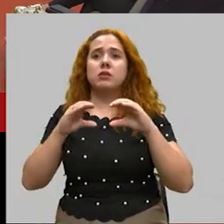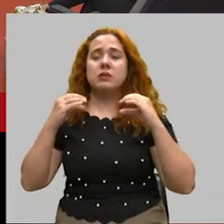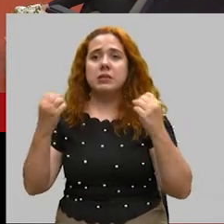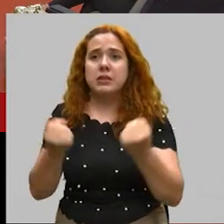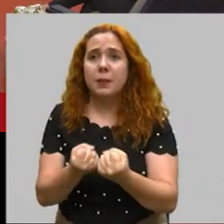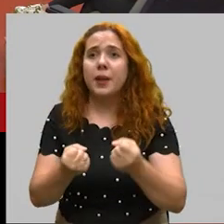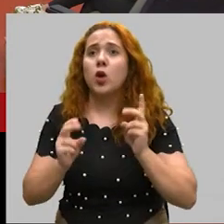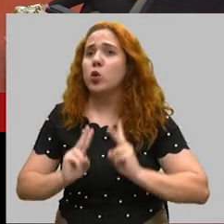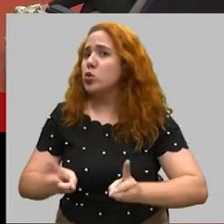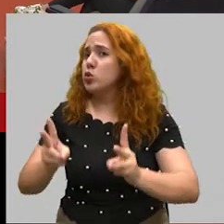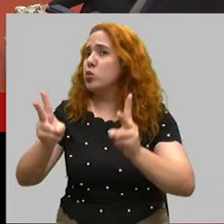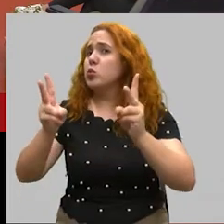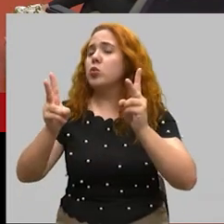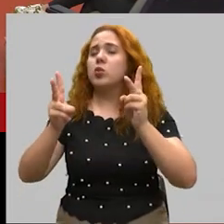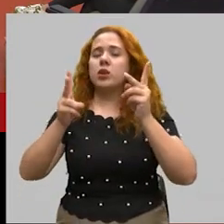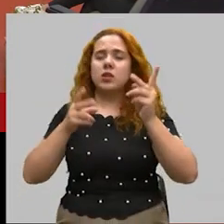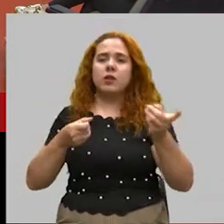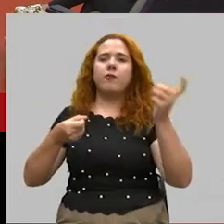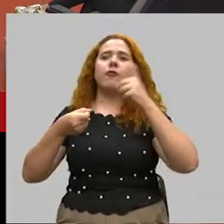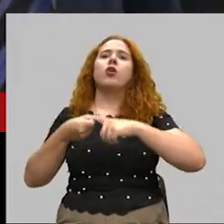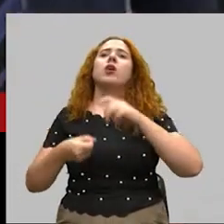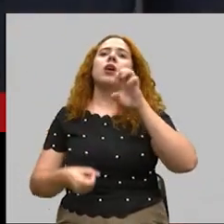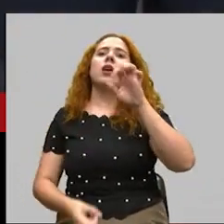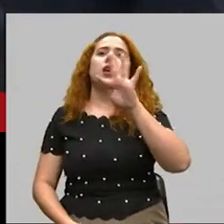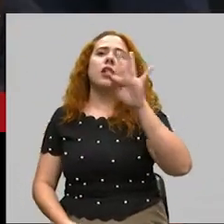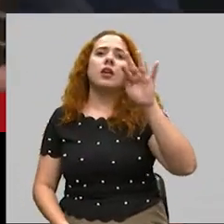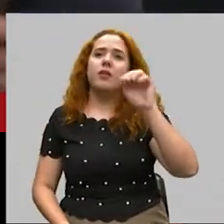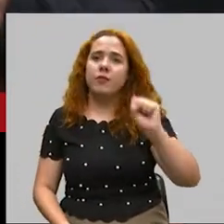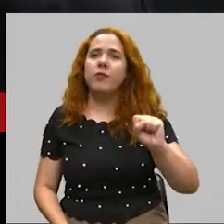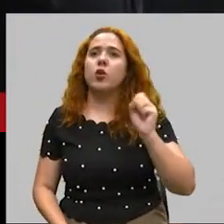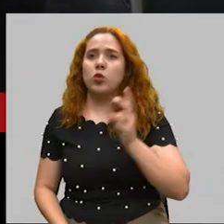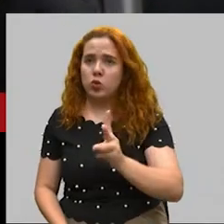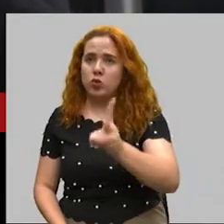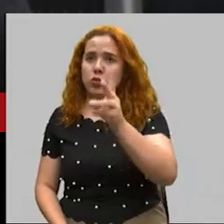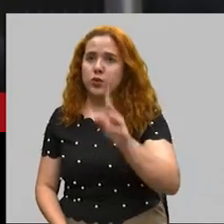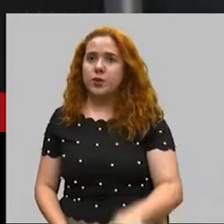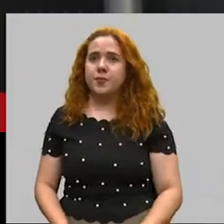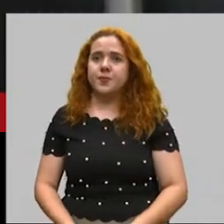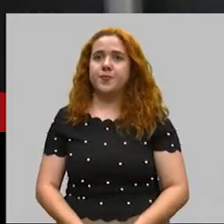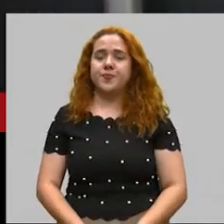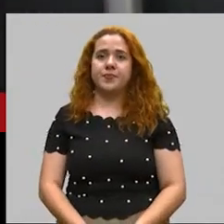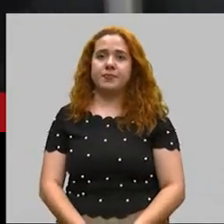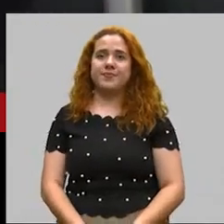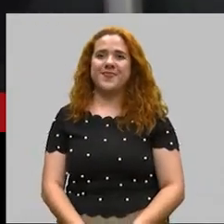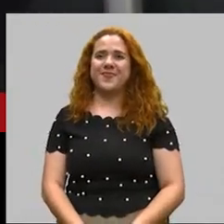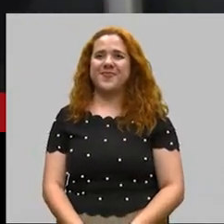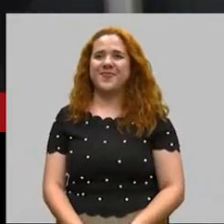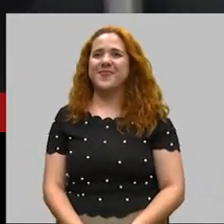incentivar essa retomada da Efa Chico Mendes